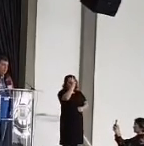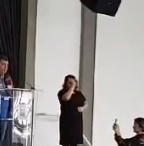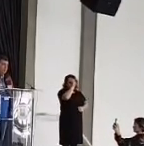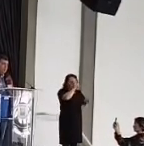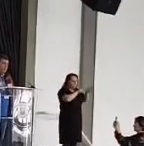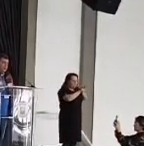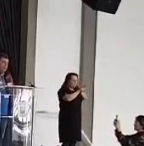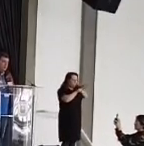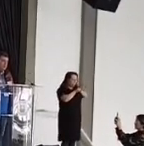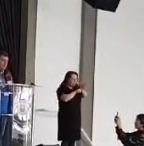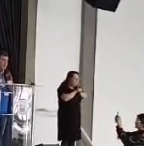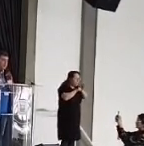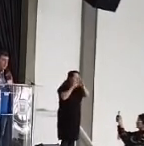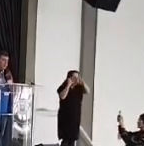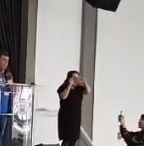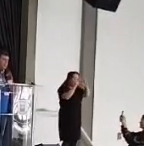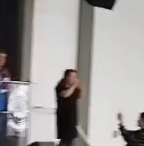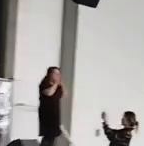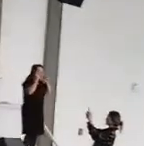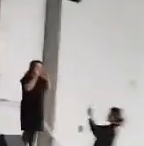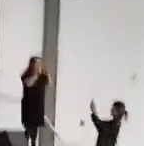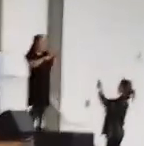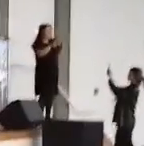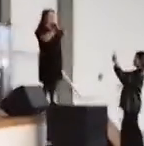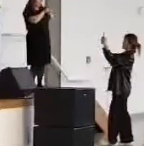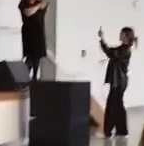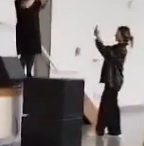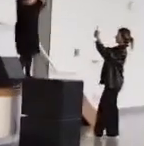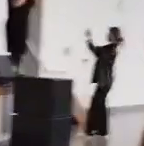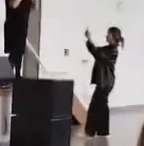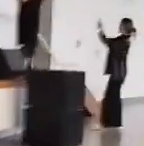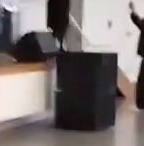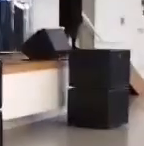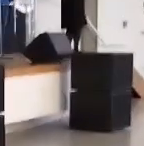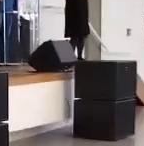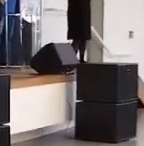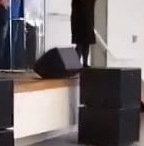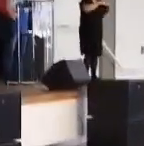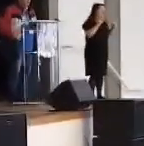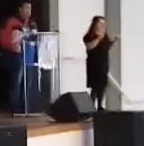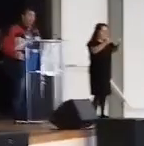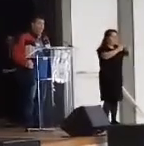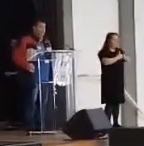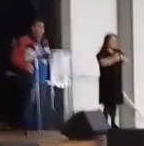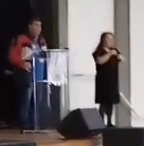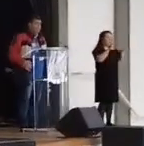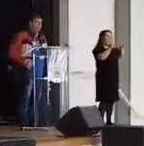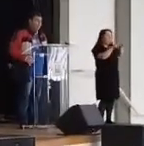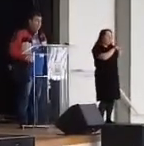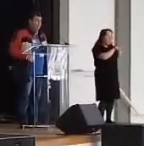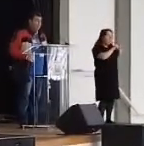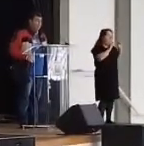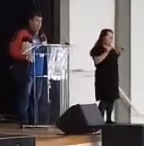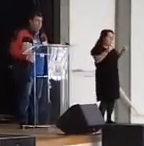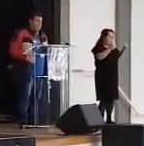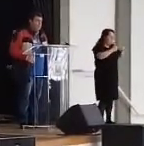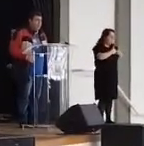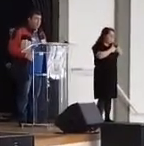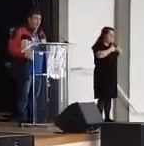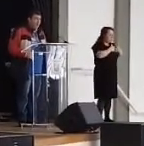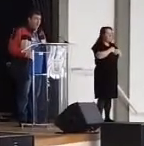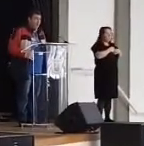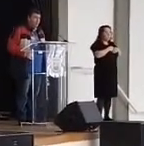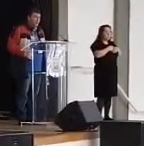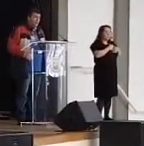pesquisador, fotógrafo e ativista também do movimento autista. E também sou autista nível de suporte 1.